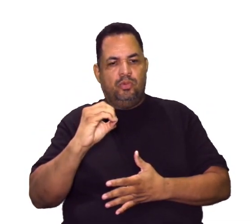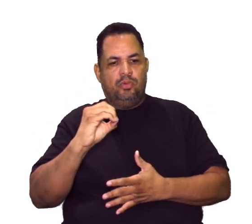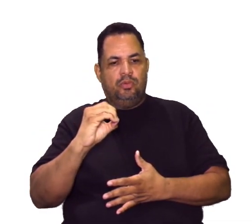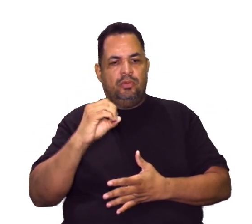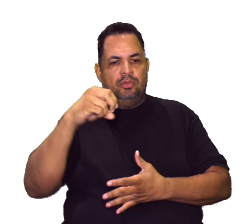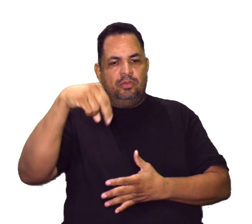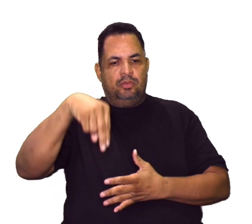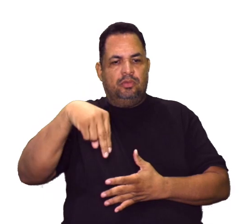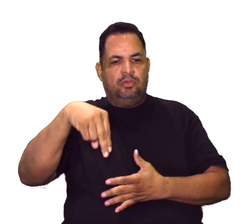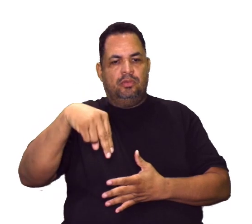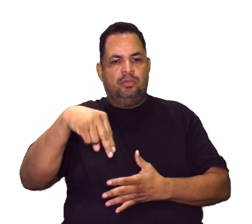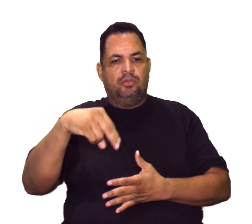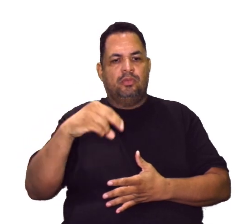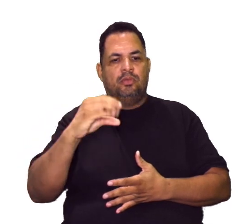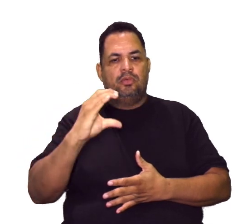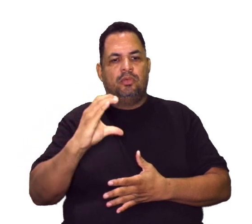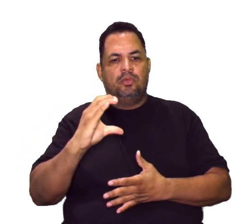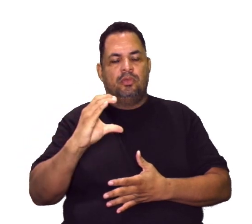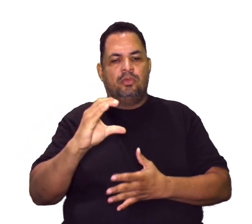nitrogênio,